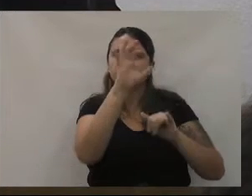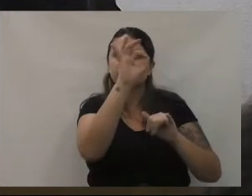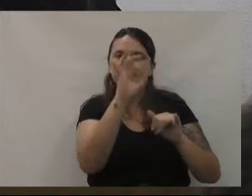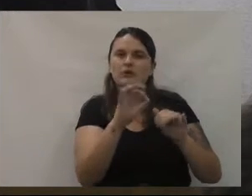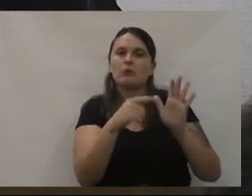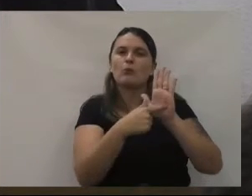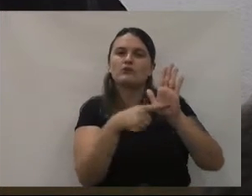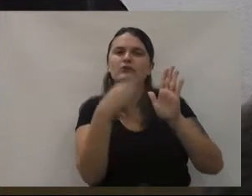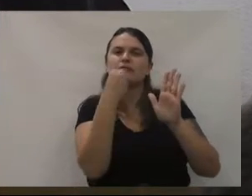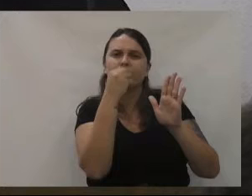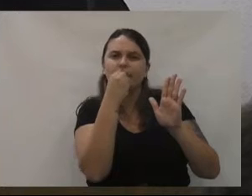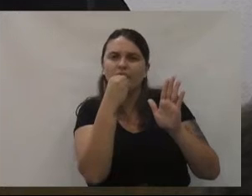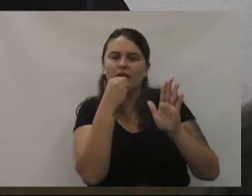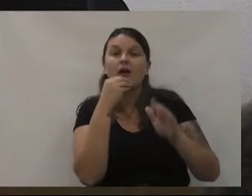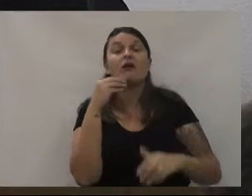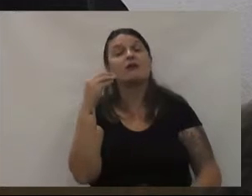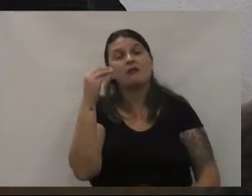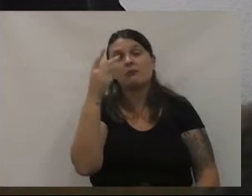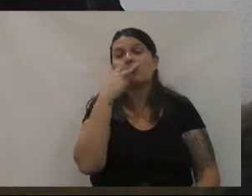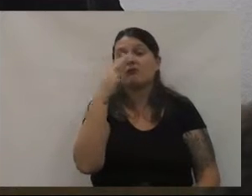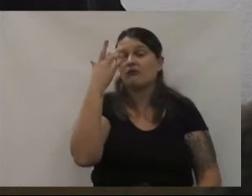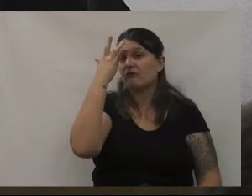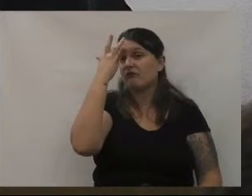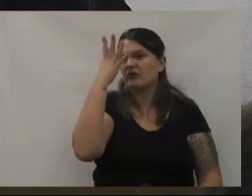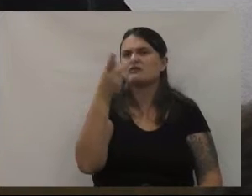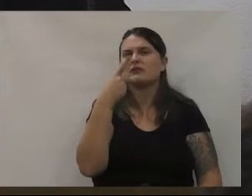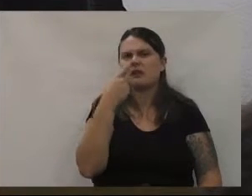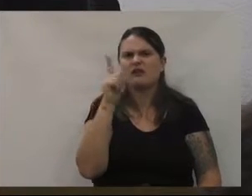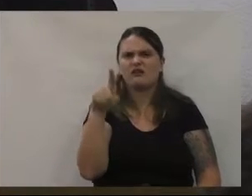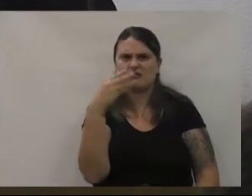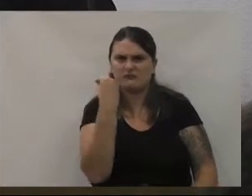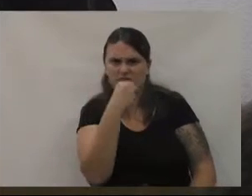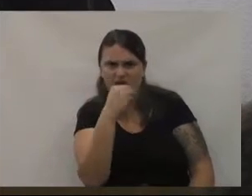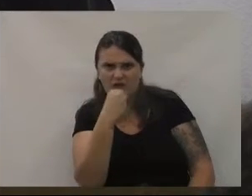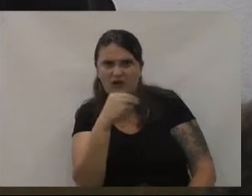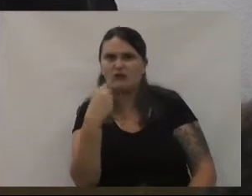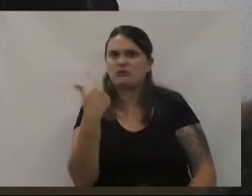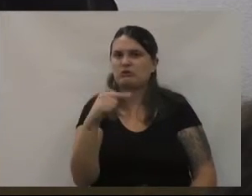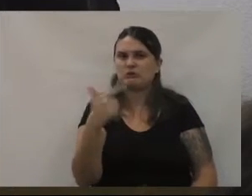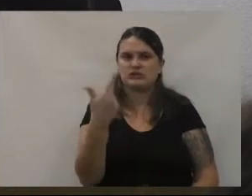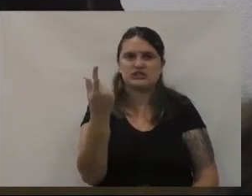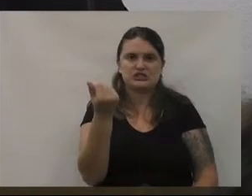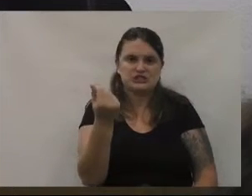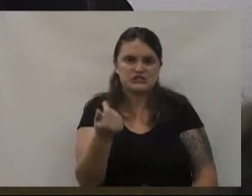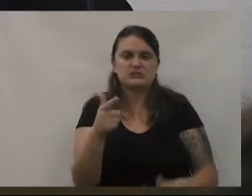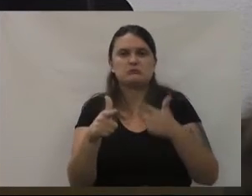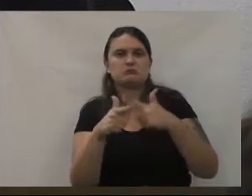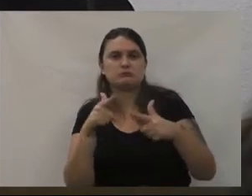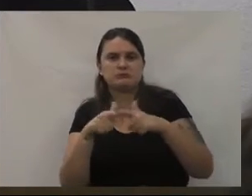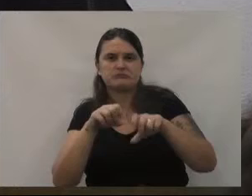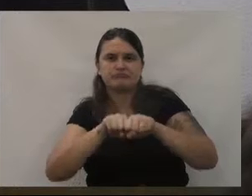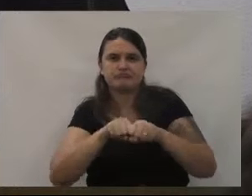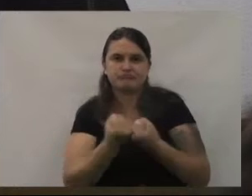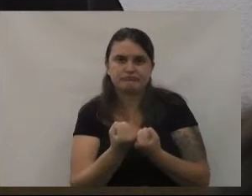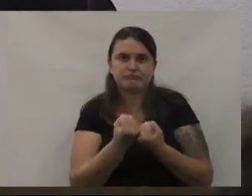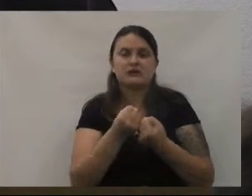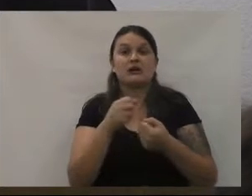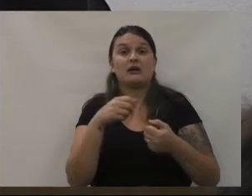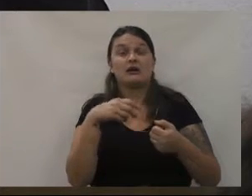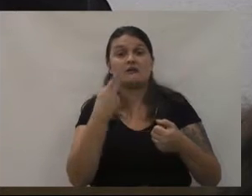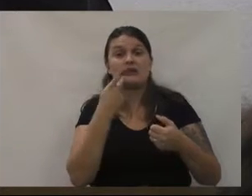demonstrando que é deficitário. Fica muito fácil dizer que é deficitário, fica muito fácil dizer que a reforma